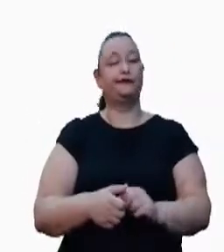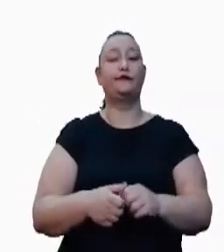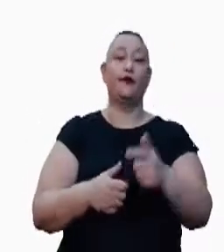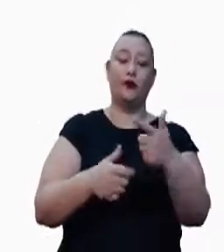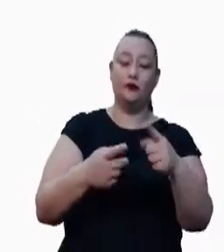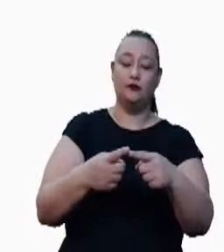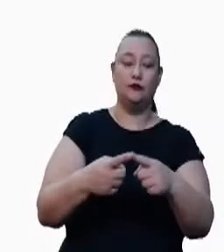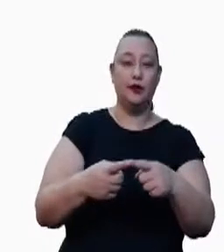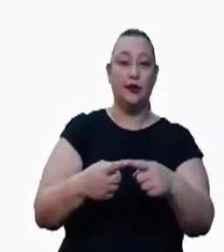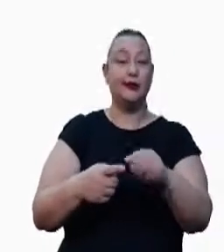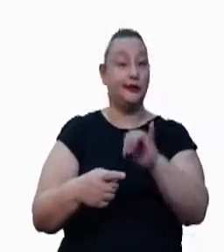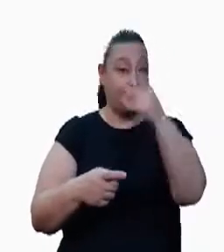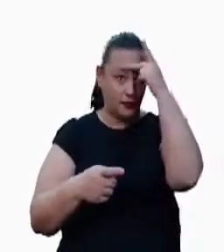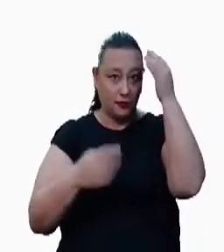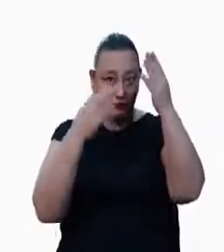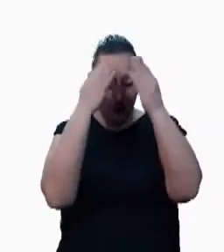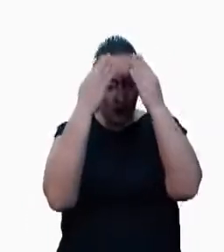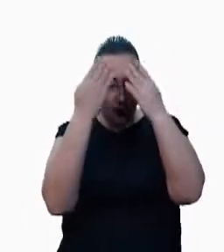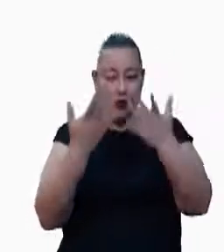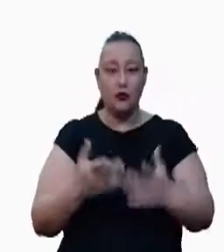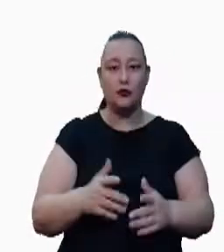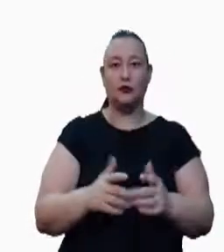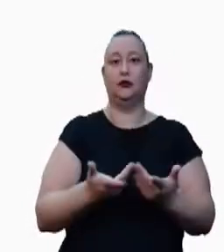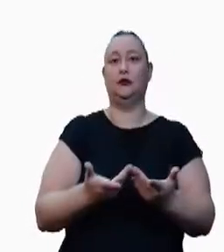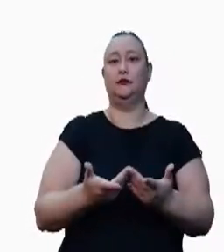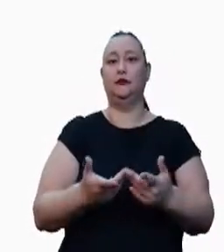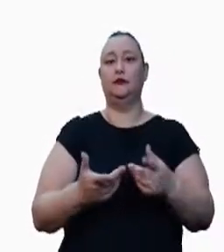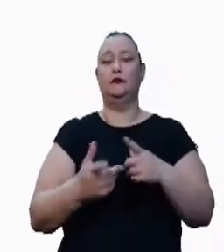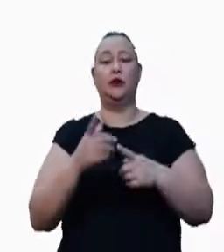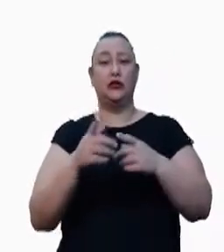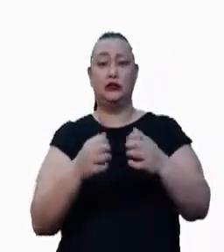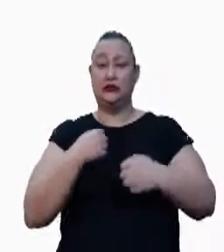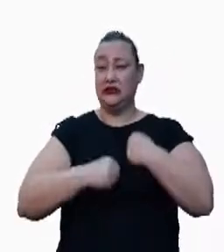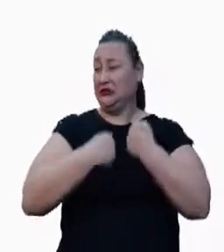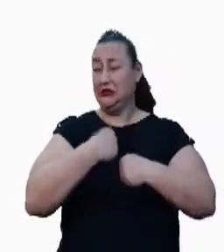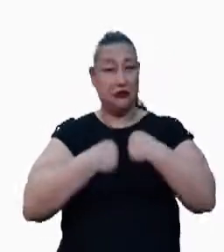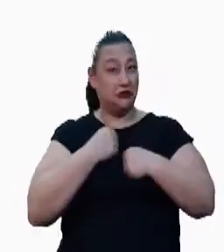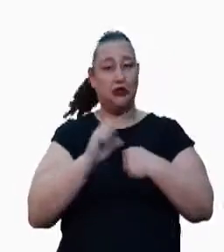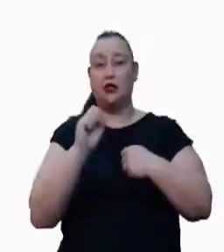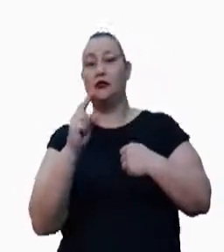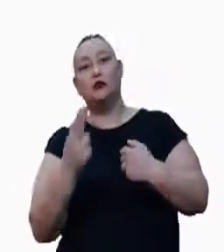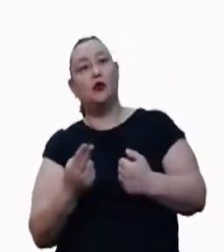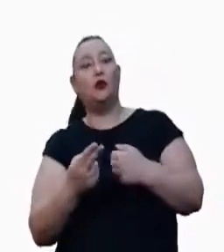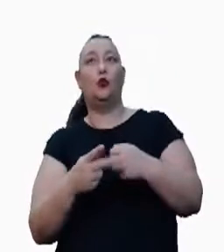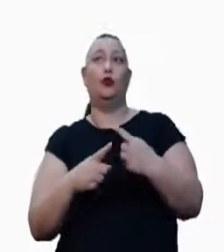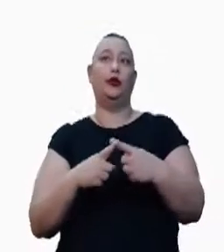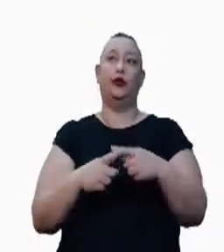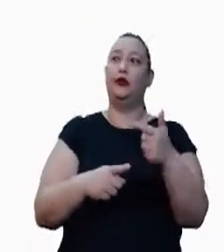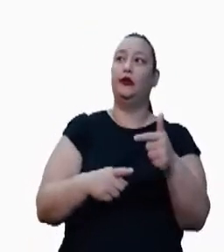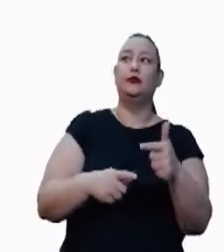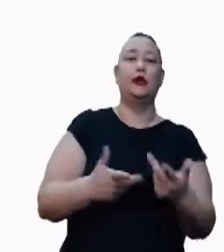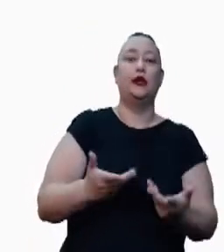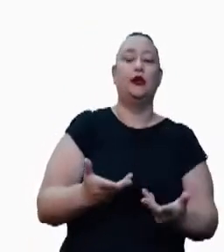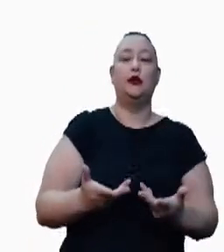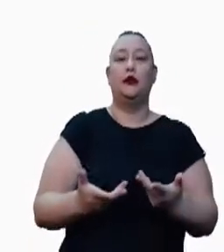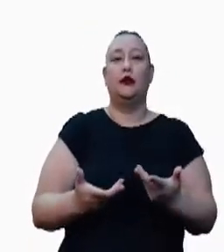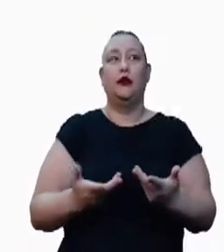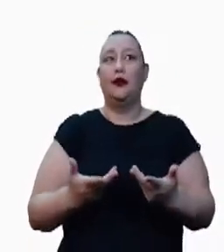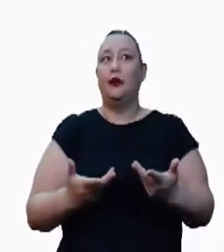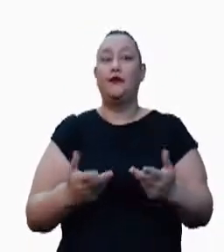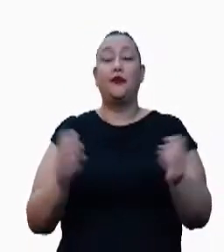Alteração psicológica, que é uma pessoa que pode estar tendo essa alteração por estresse, ou inclusive porque ela não tenha